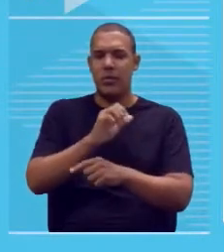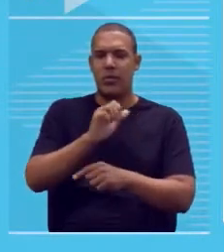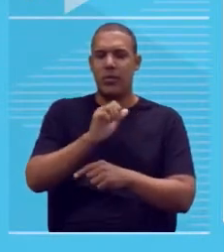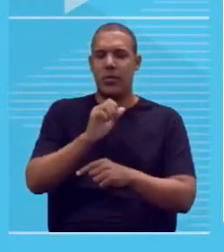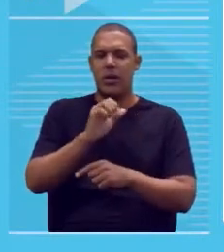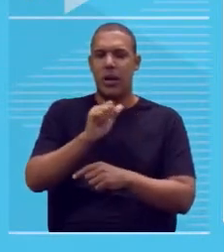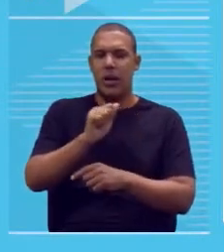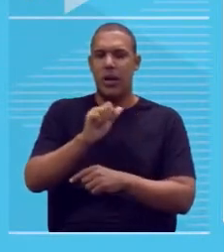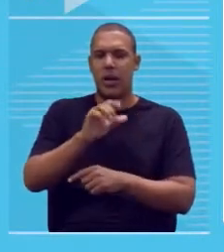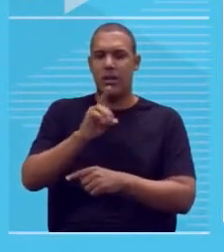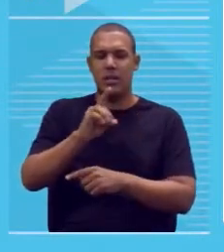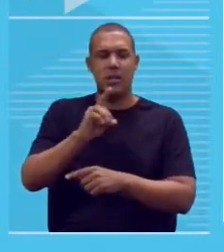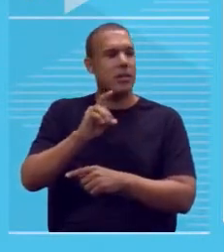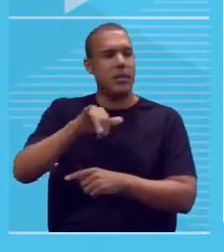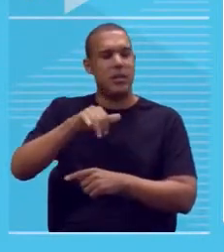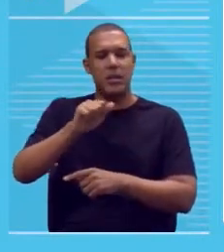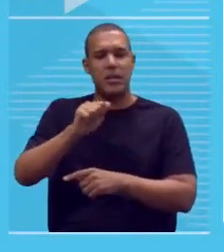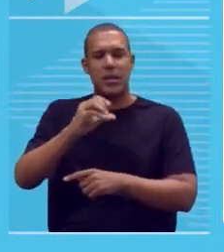adjacente.